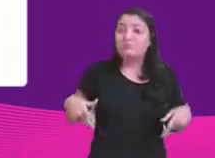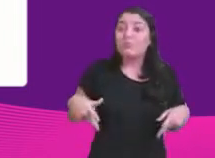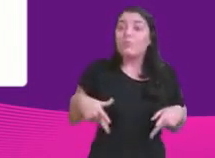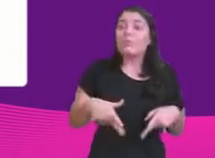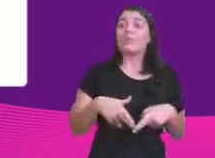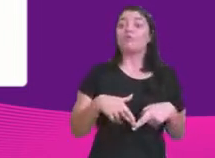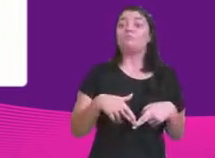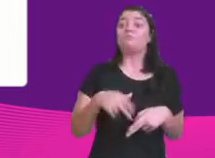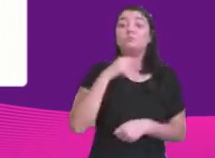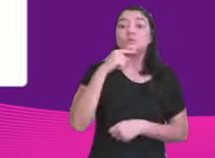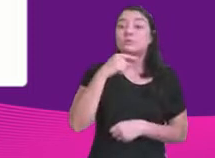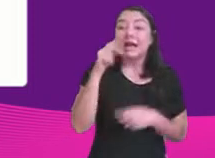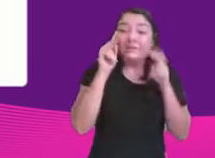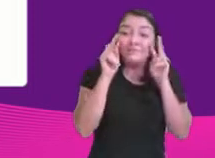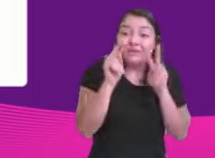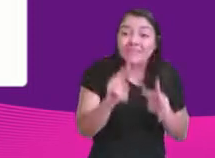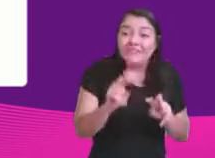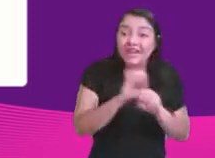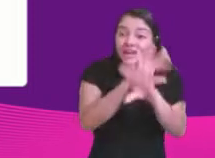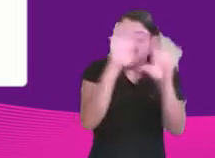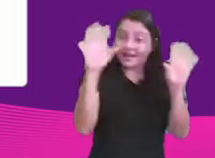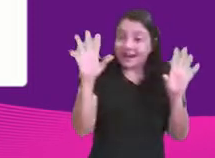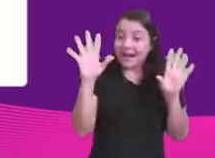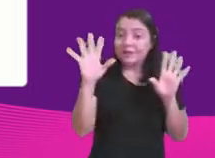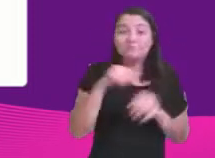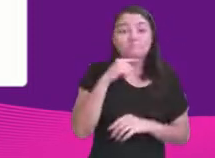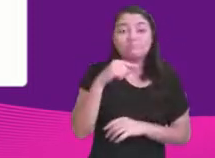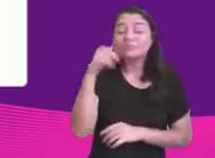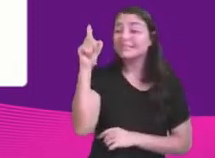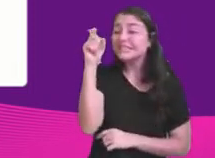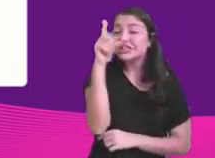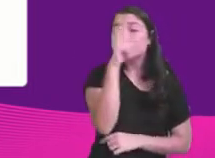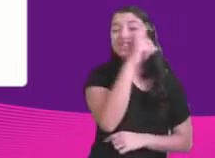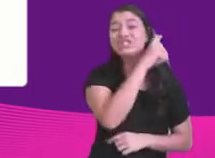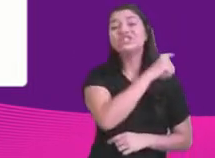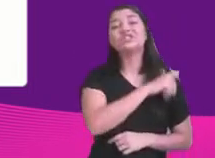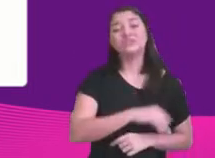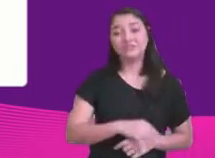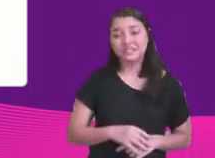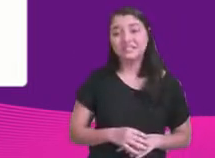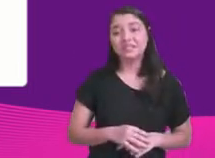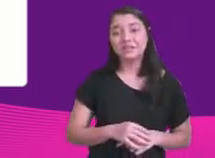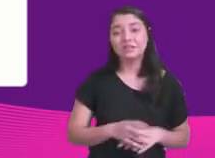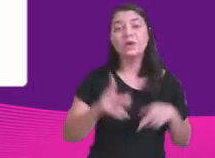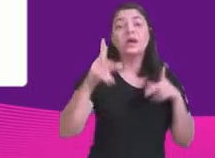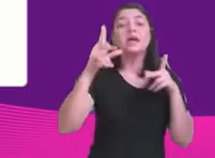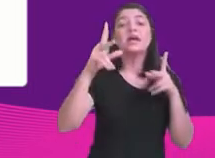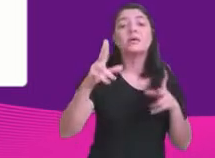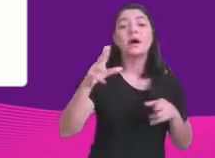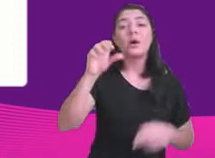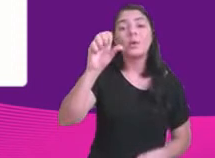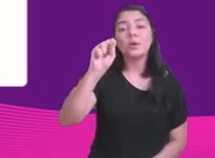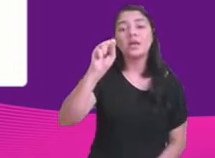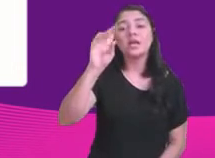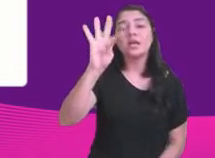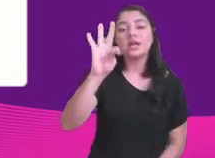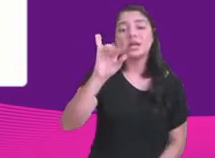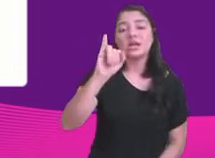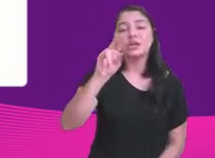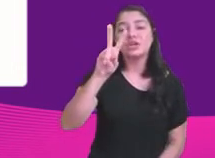adequada daquele plano milimétrico é muito difícil. Assim como o Steven Wexner, que é